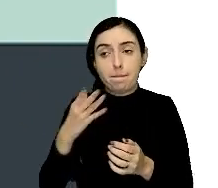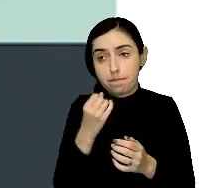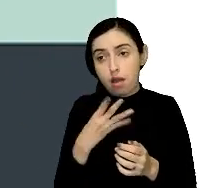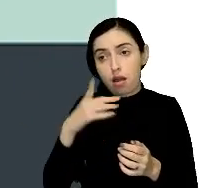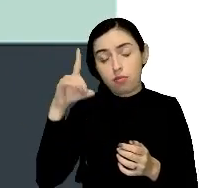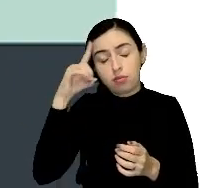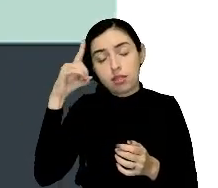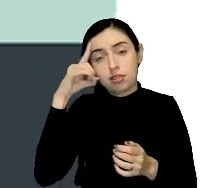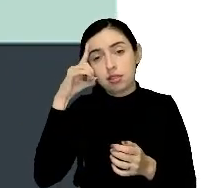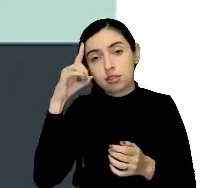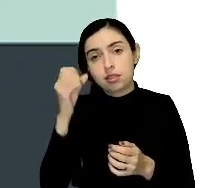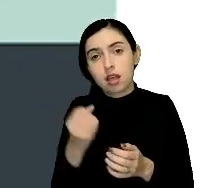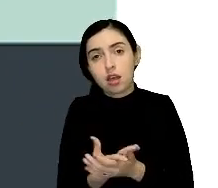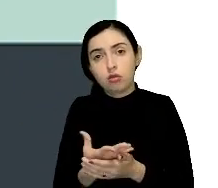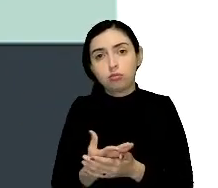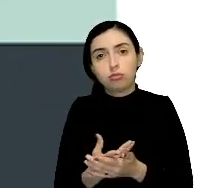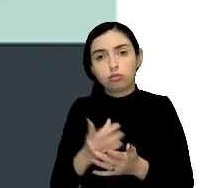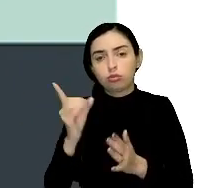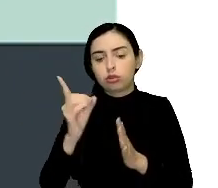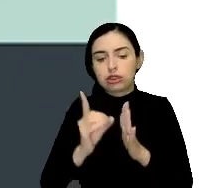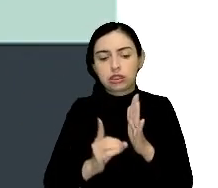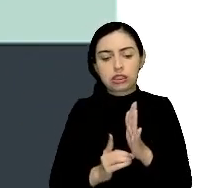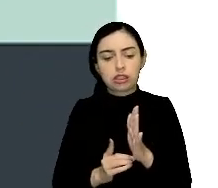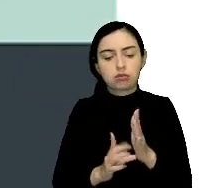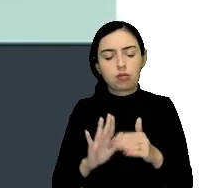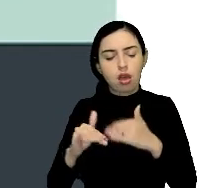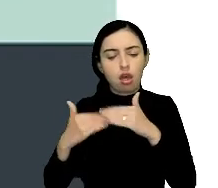que esse foi o diploma que mais tempo